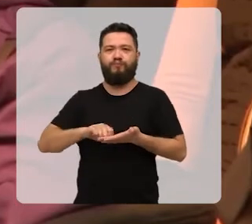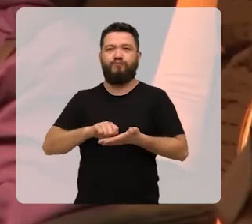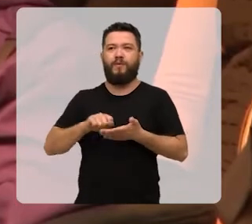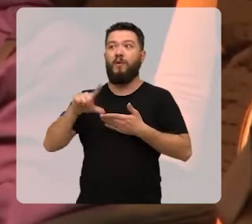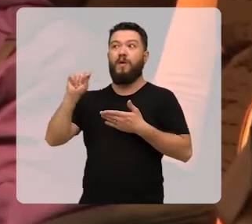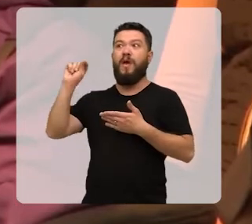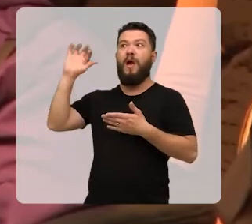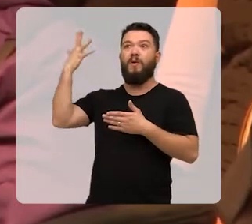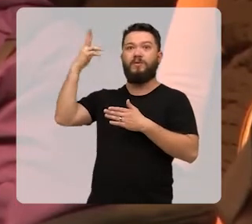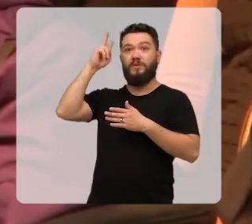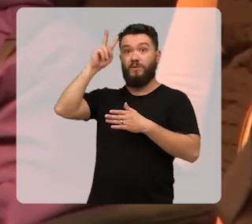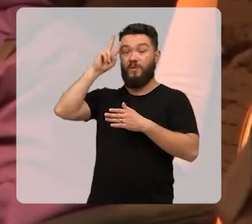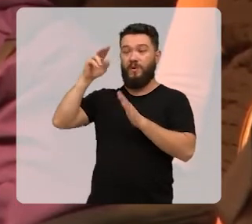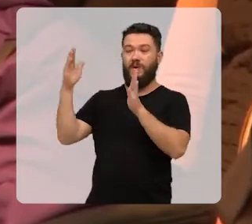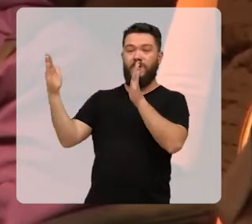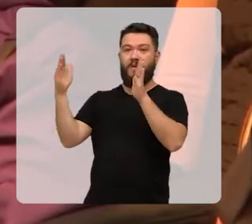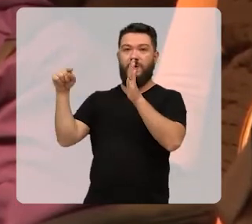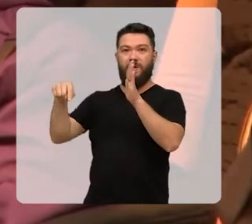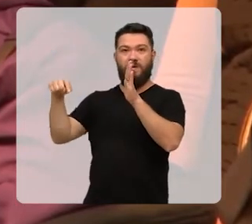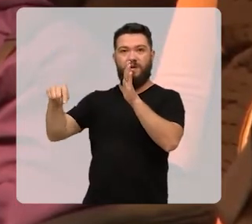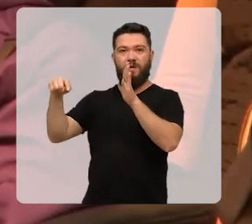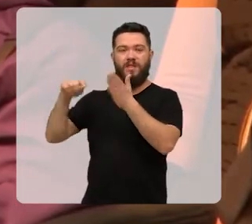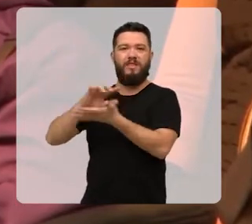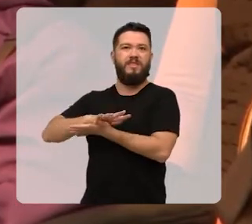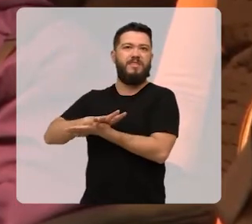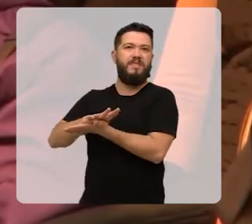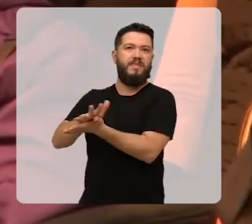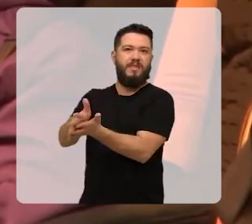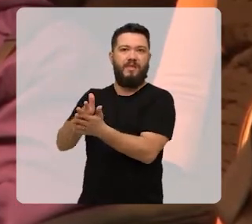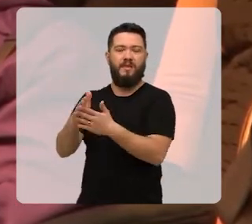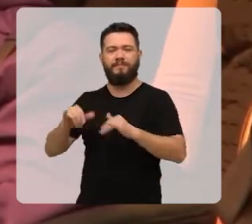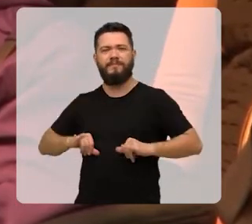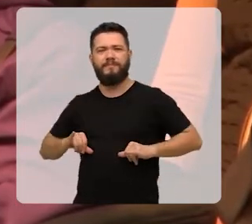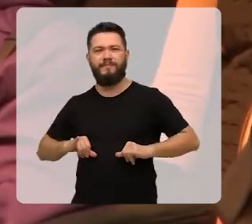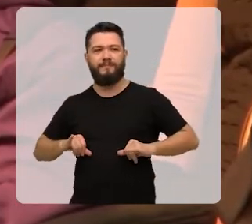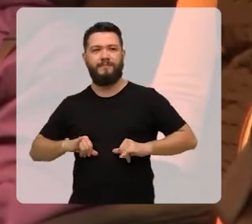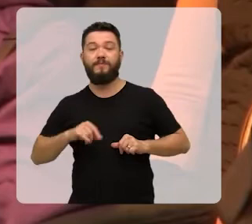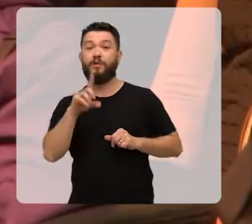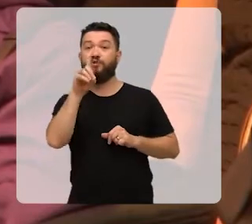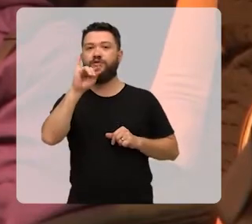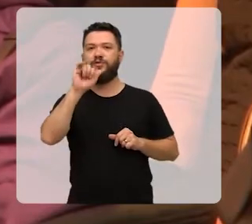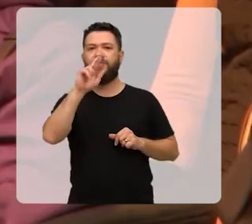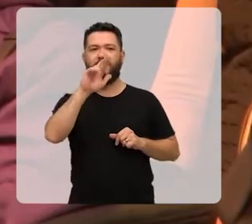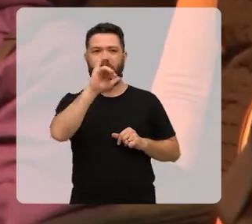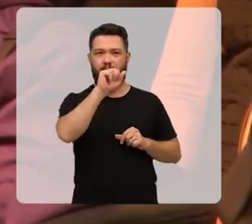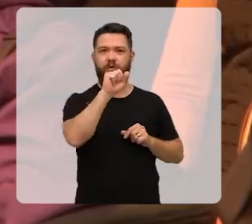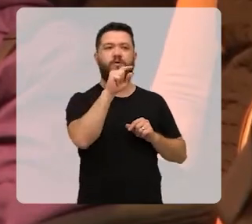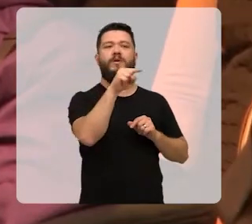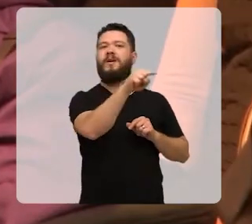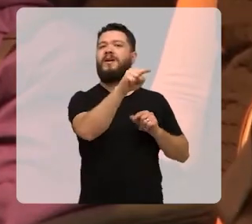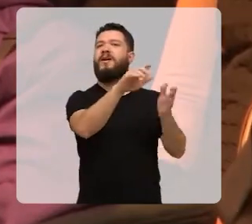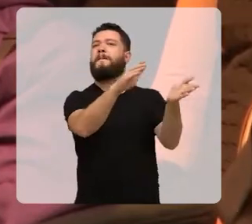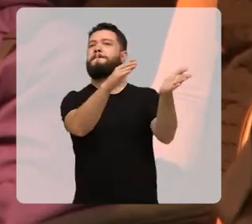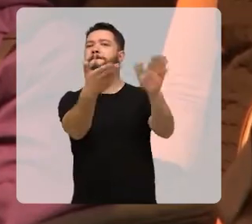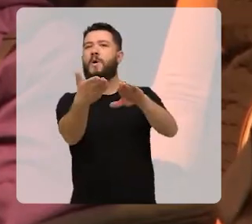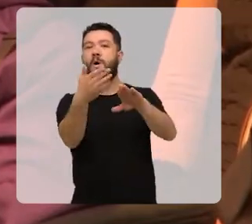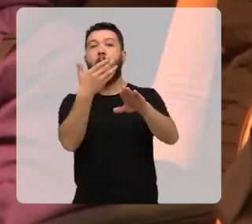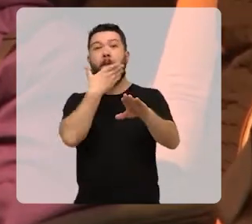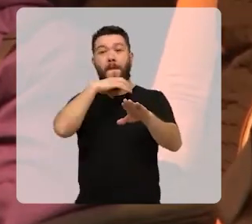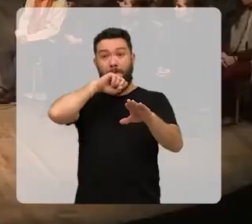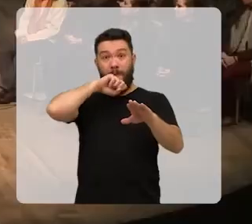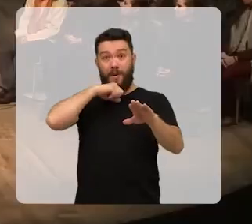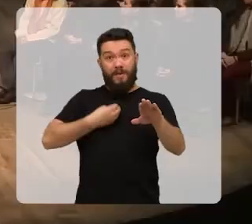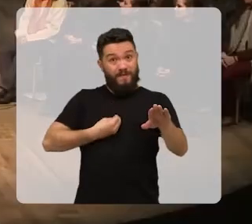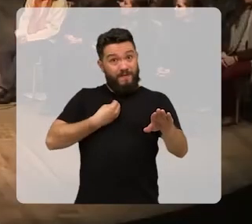um sonho pois mal poderia saber que o diário seria entregue ao seu pai o único sobrevivente do